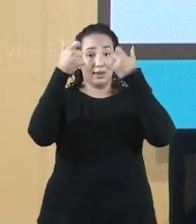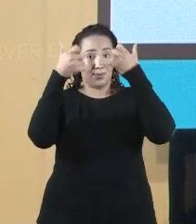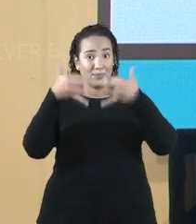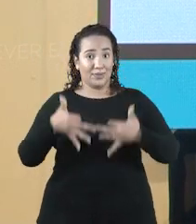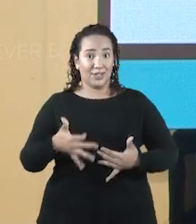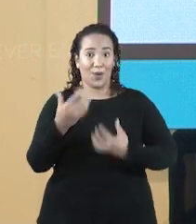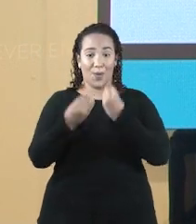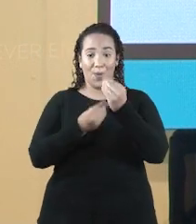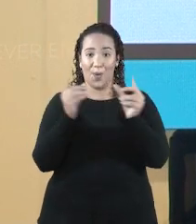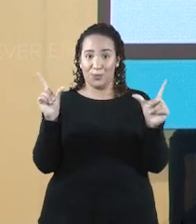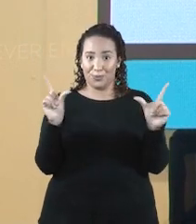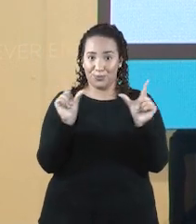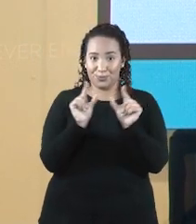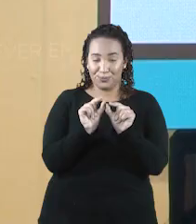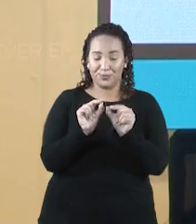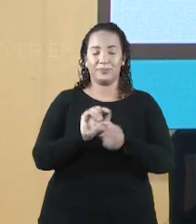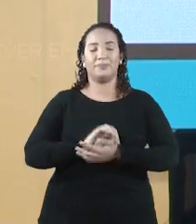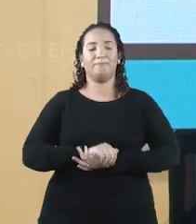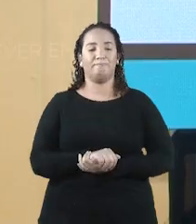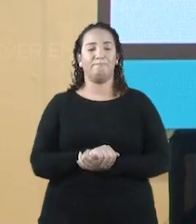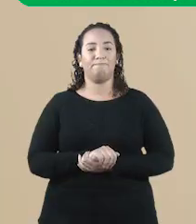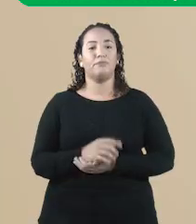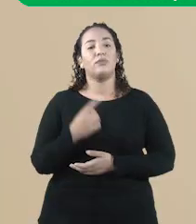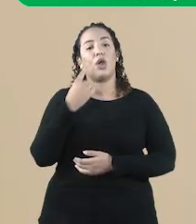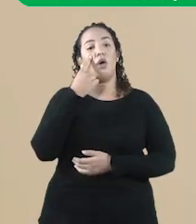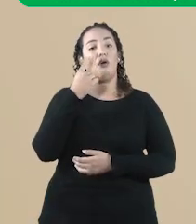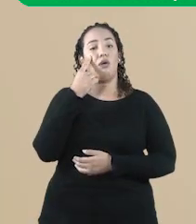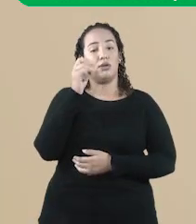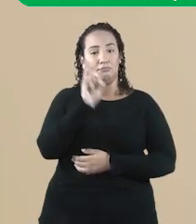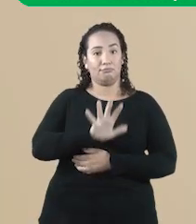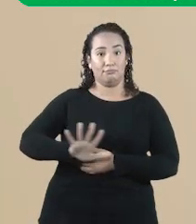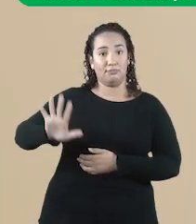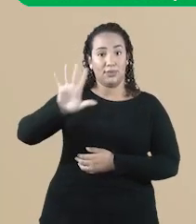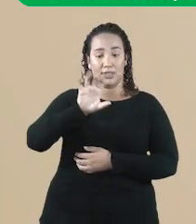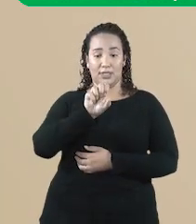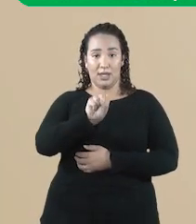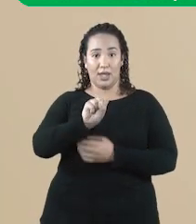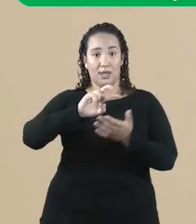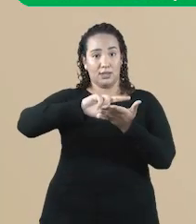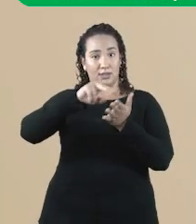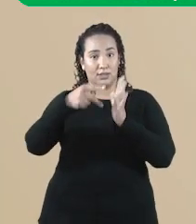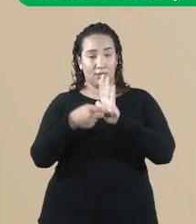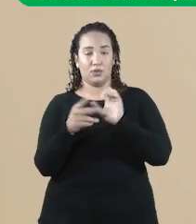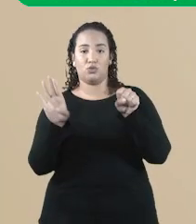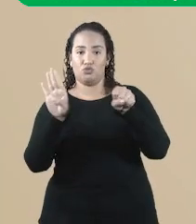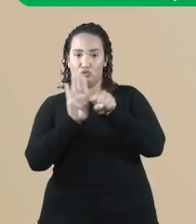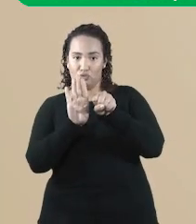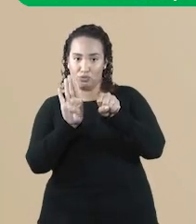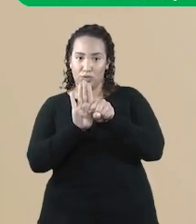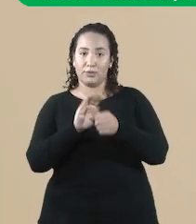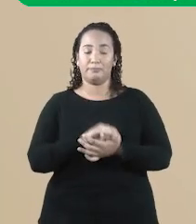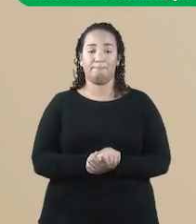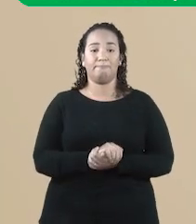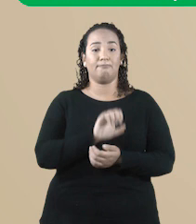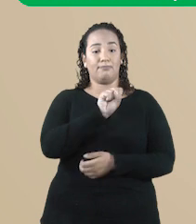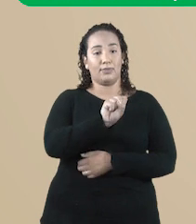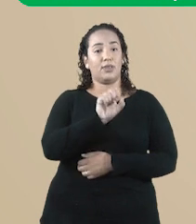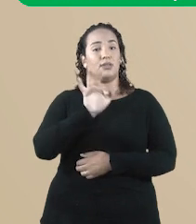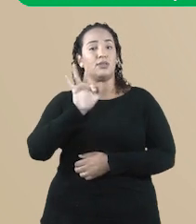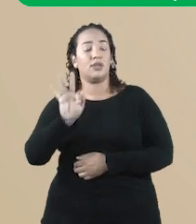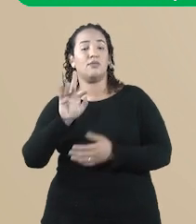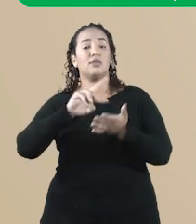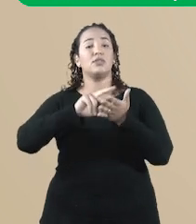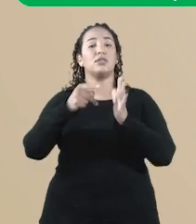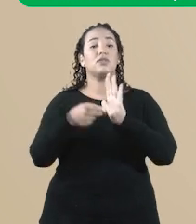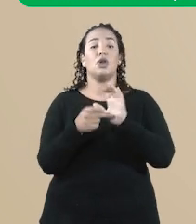de abreviaturas das classes de palavras. Nesse caso aqui, S significa substantivo,